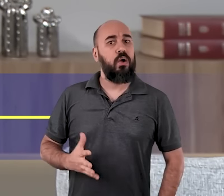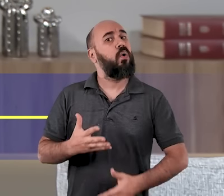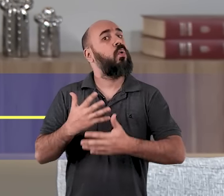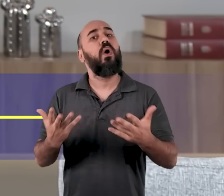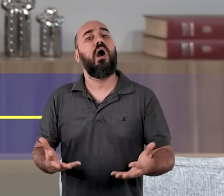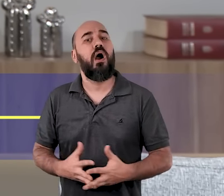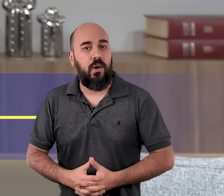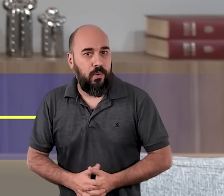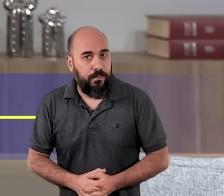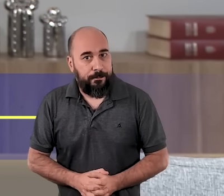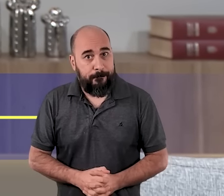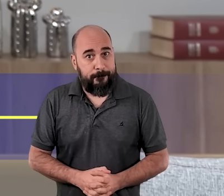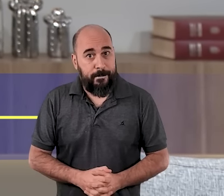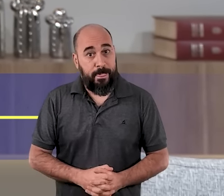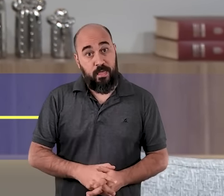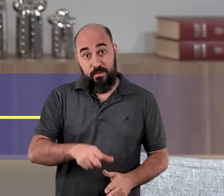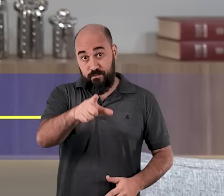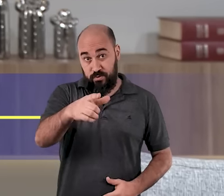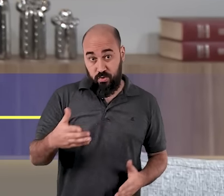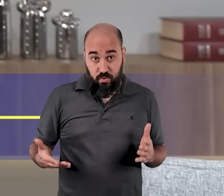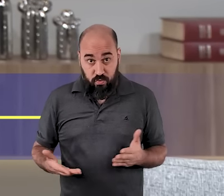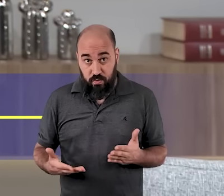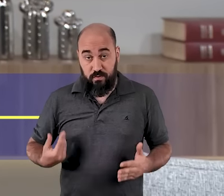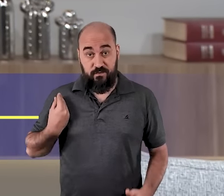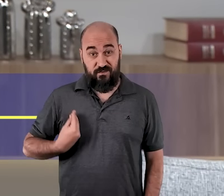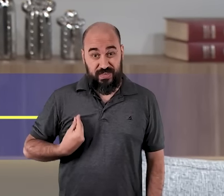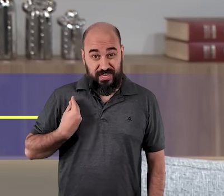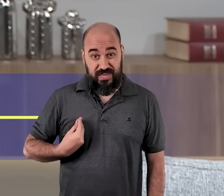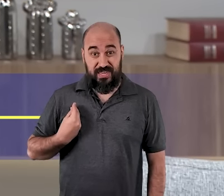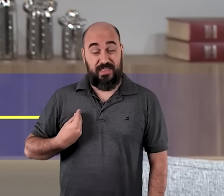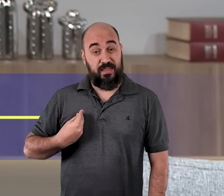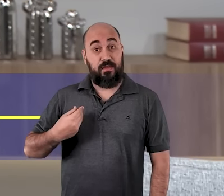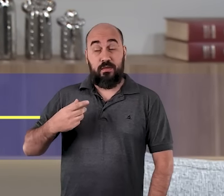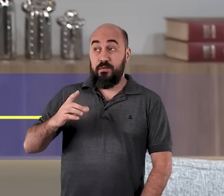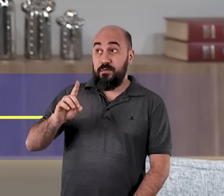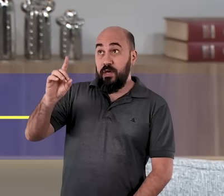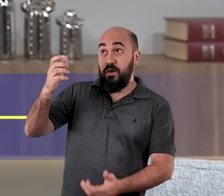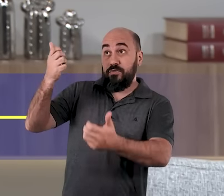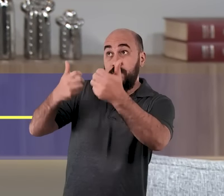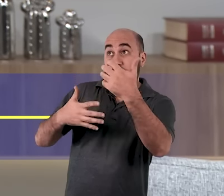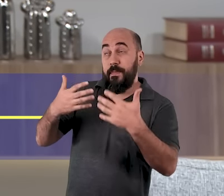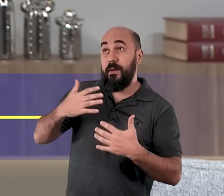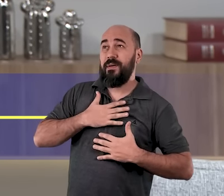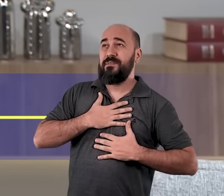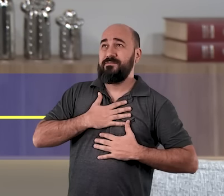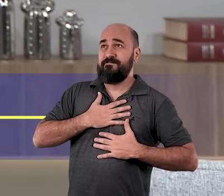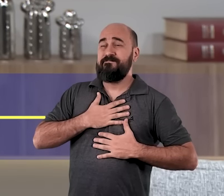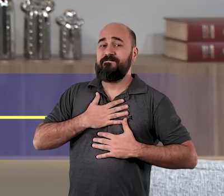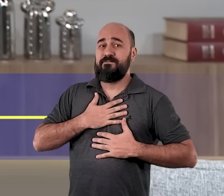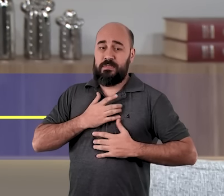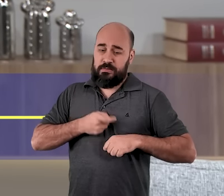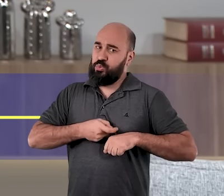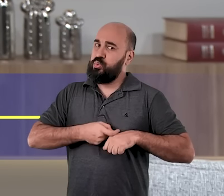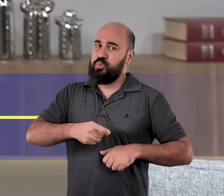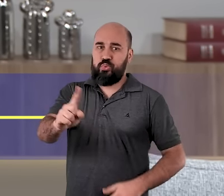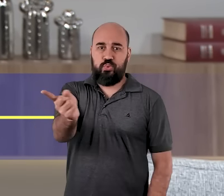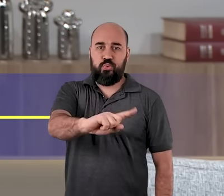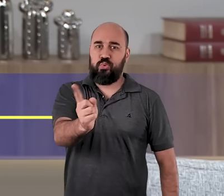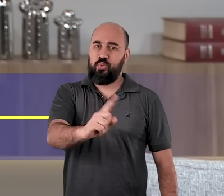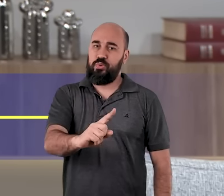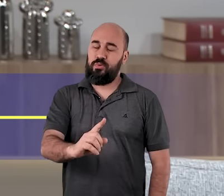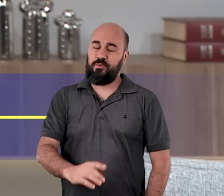hoje vive e está sendo sensível à voz de Deus, não endureça o coração. Deus